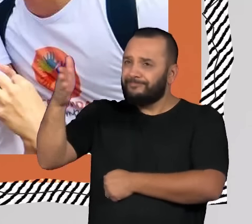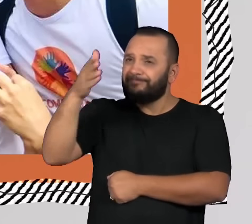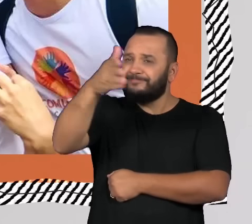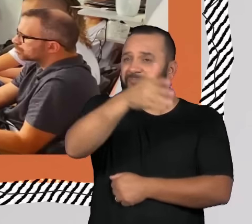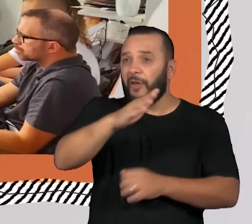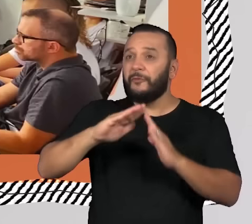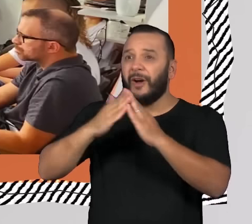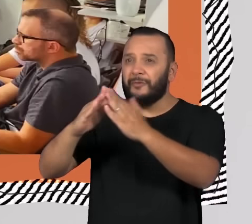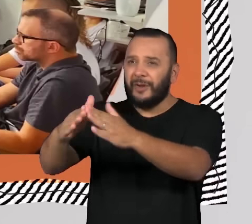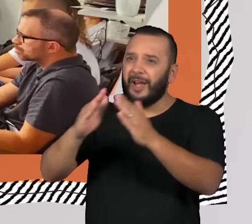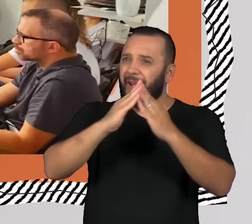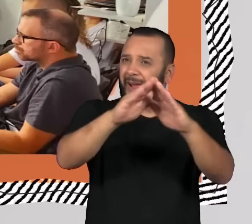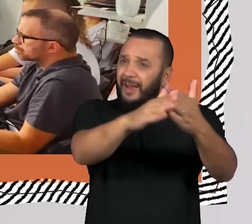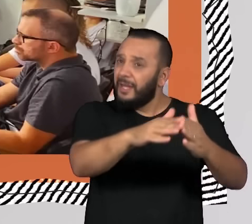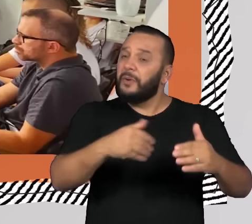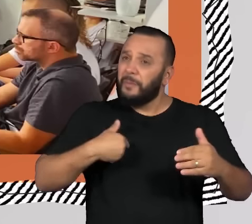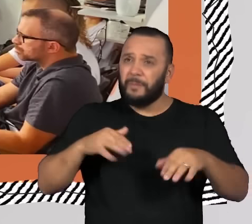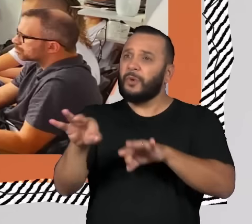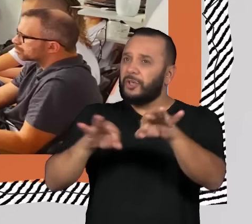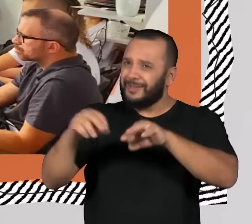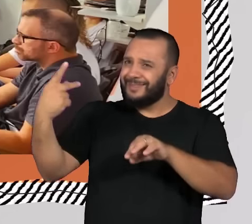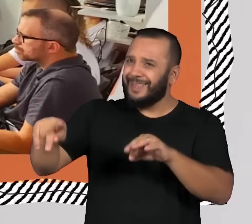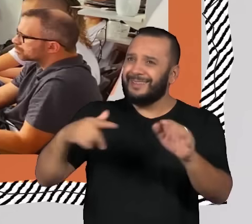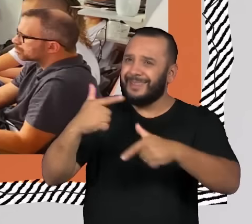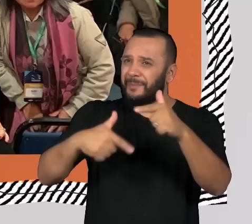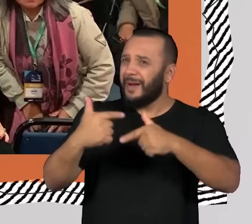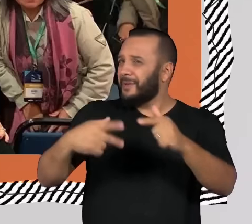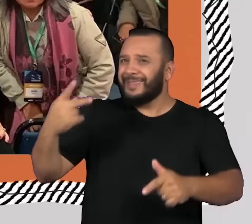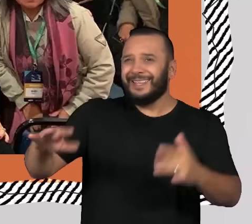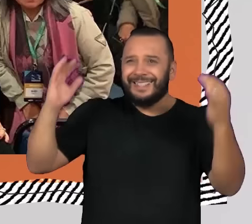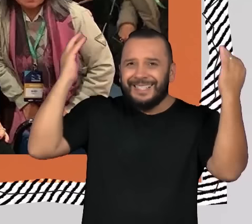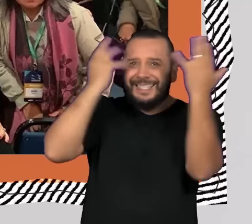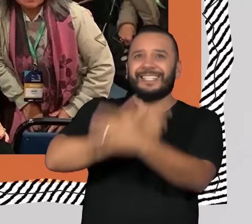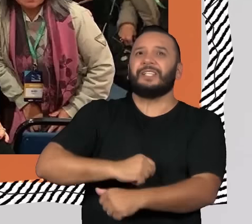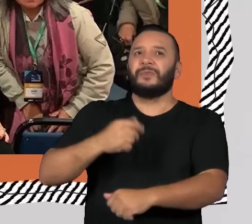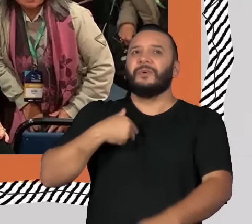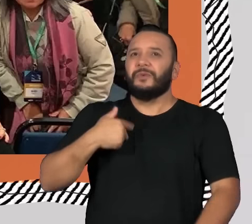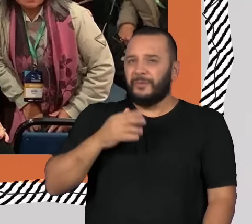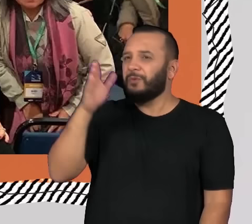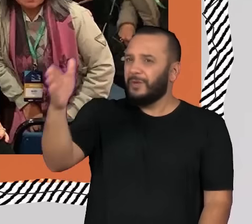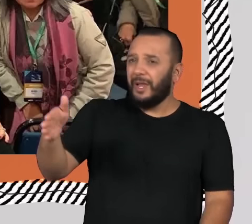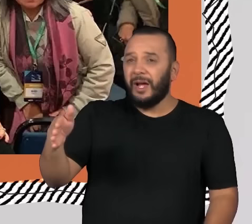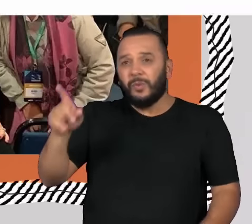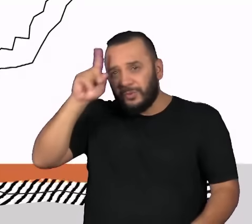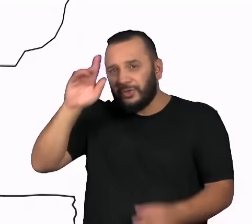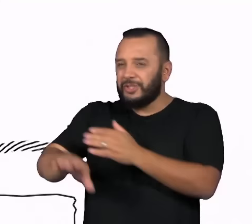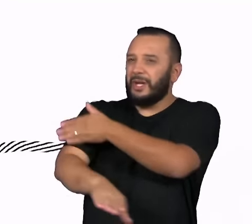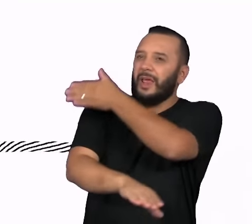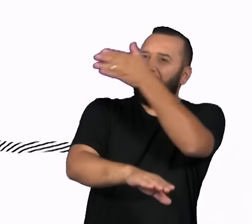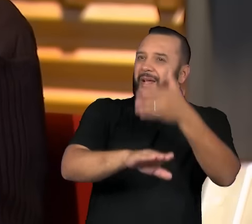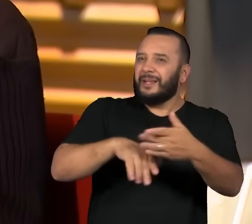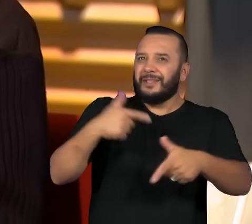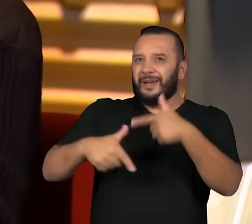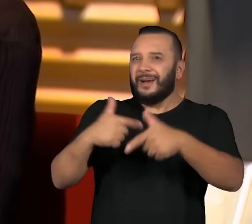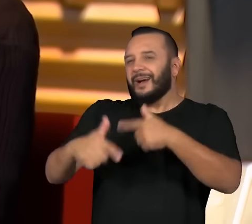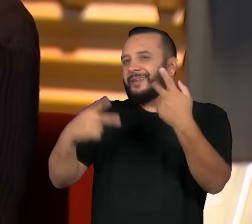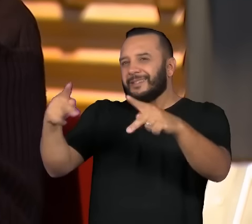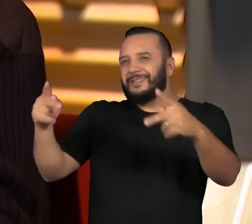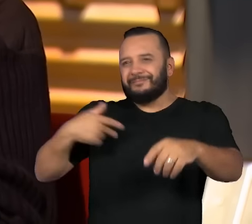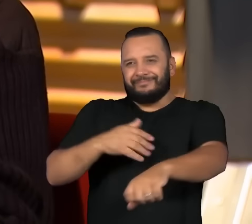um projeto, um trabalho lindo. Eu fui lá, eu participei de um dia de trabalho deles. É assim, é surreal.